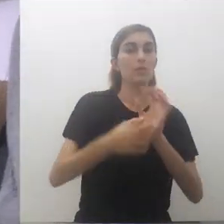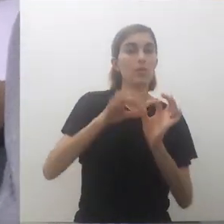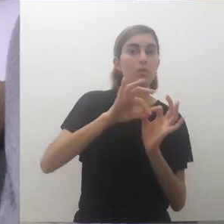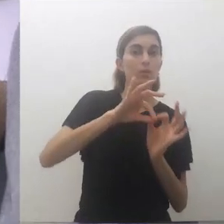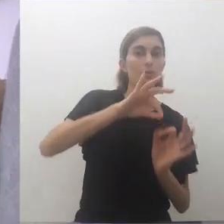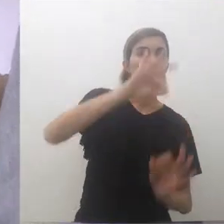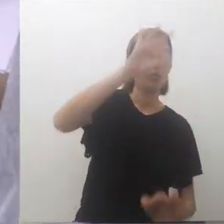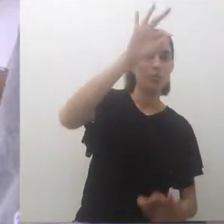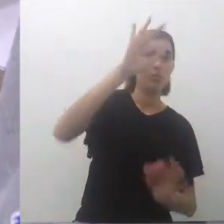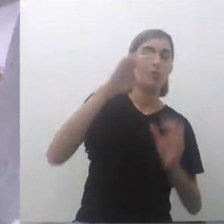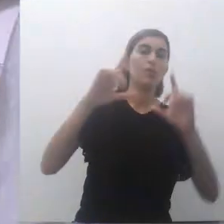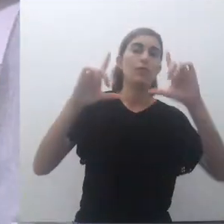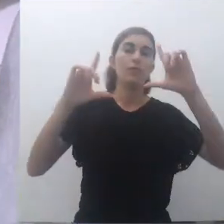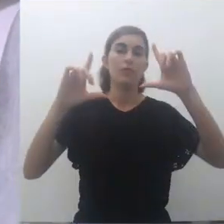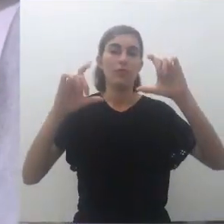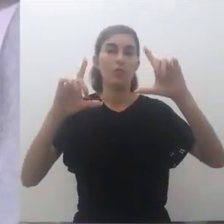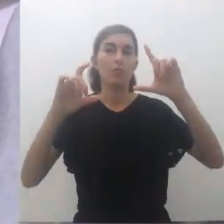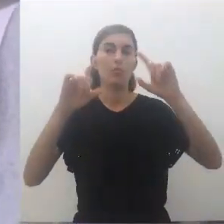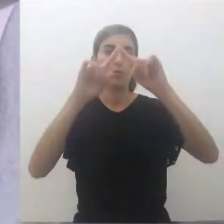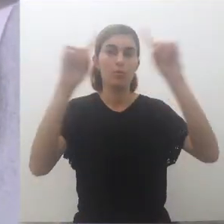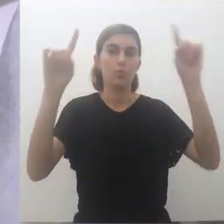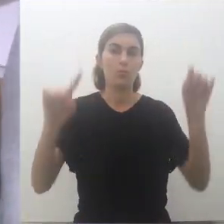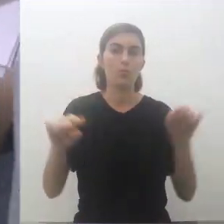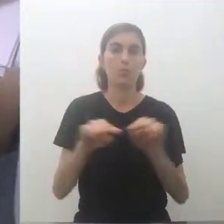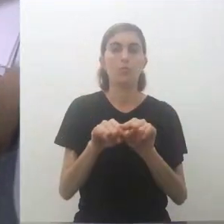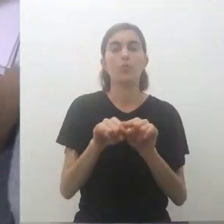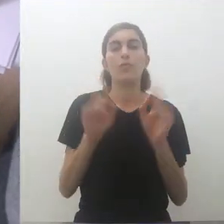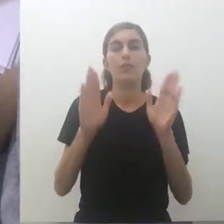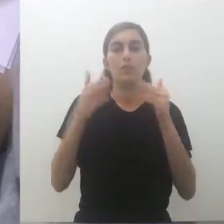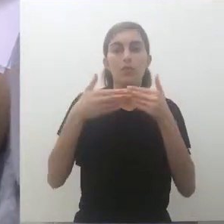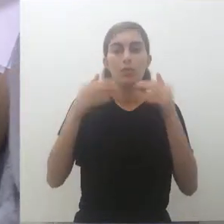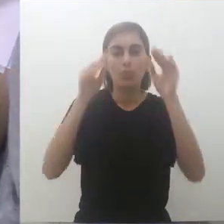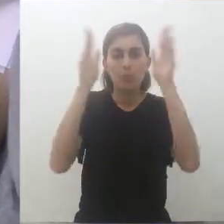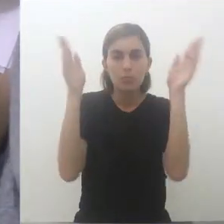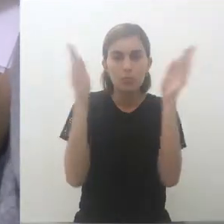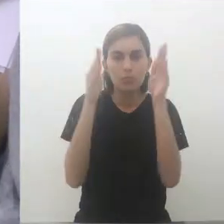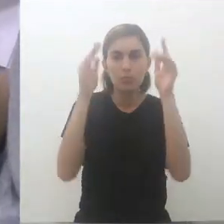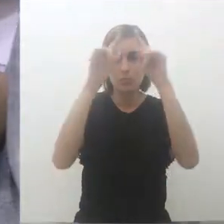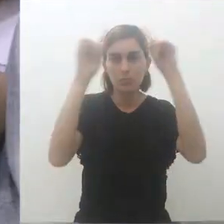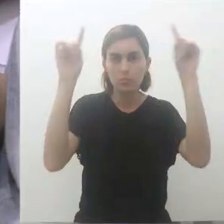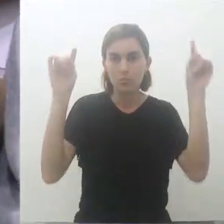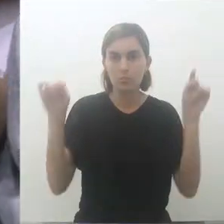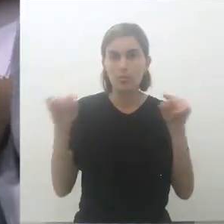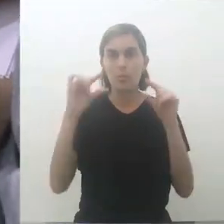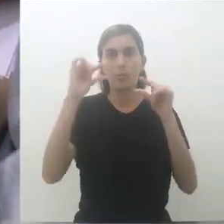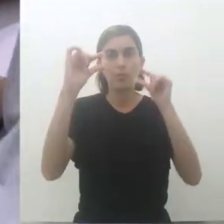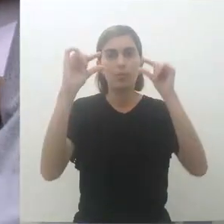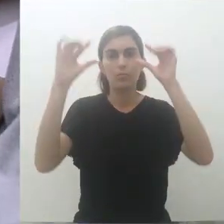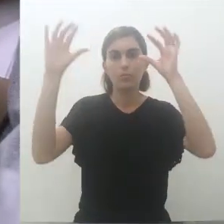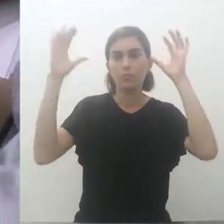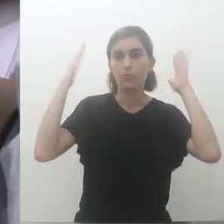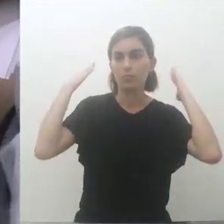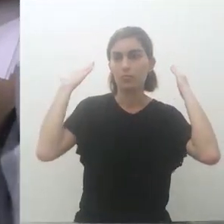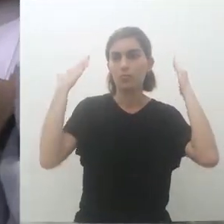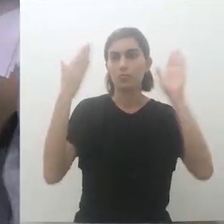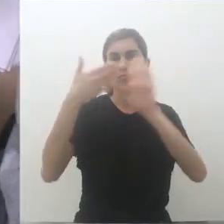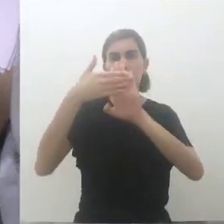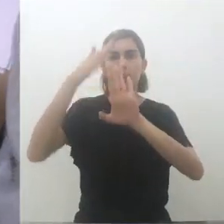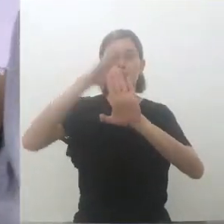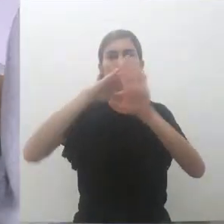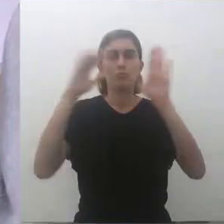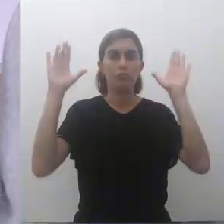retrato, eu tenho um enquadramento mais fechado, né, com poucas áreas externas de